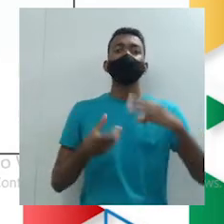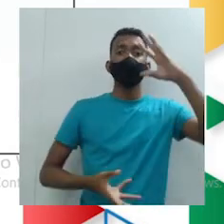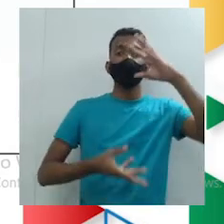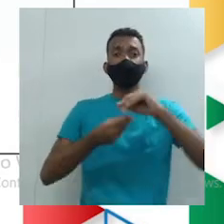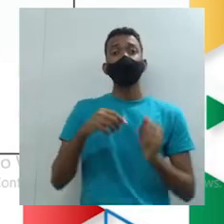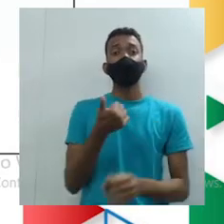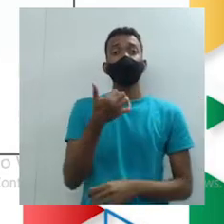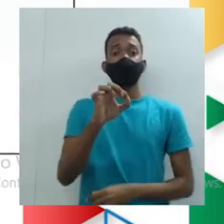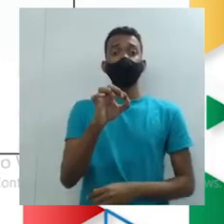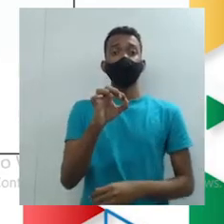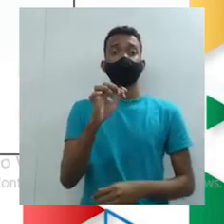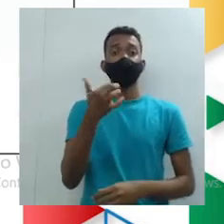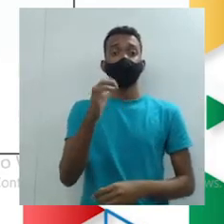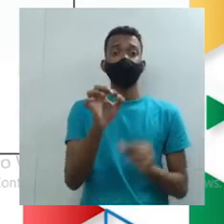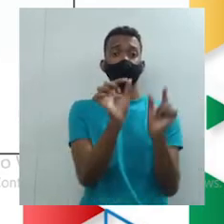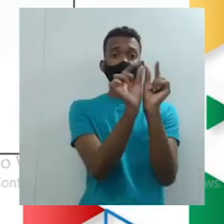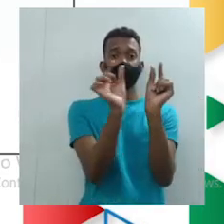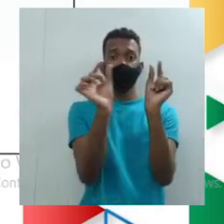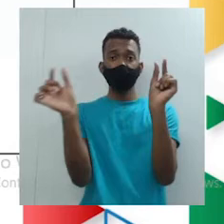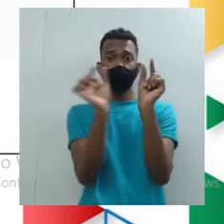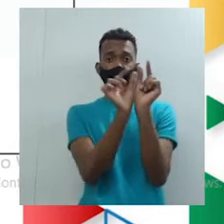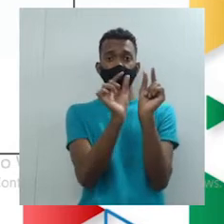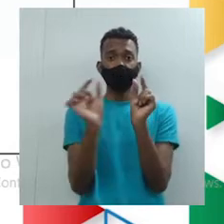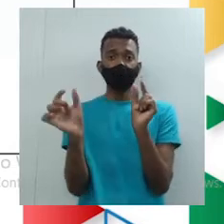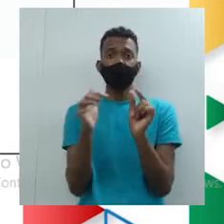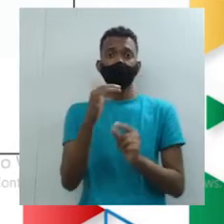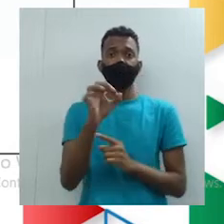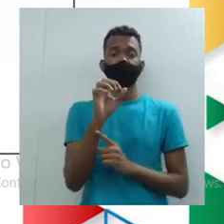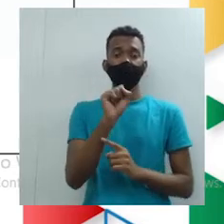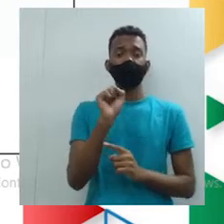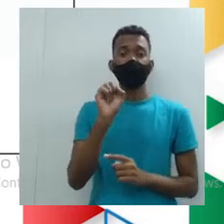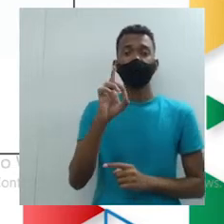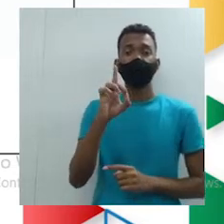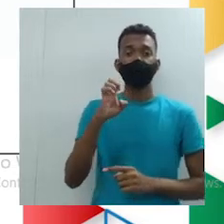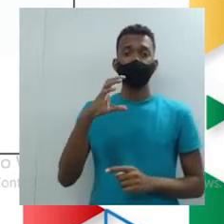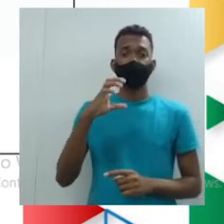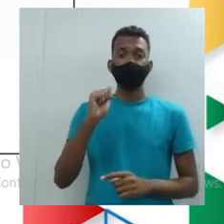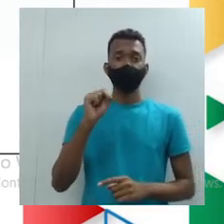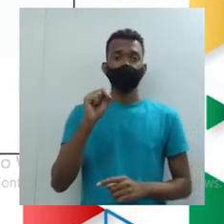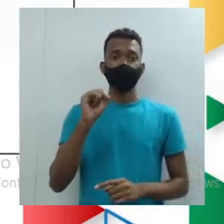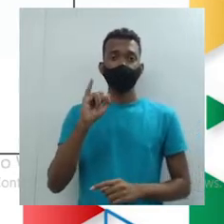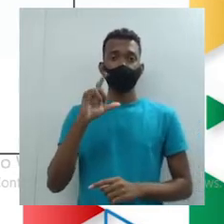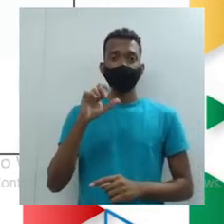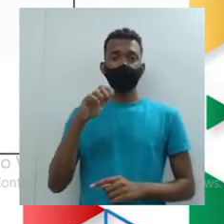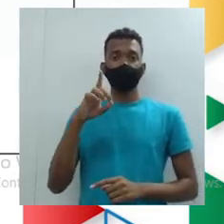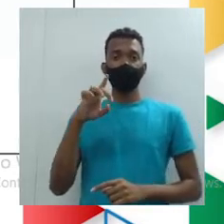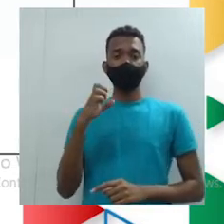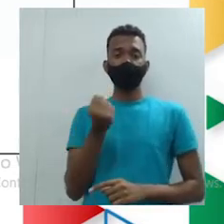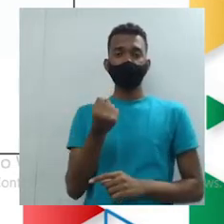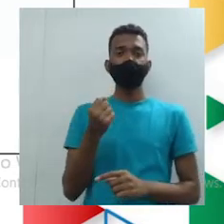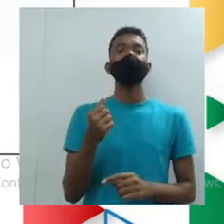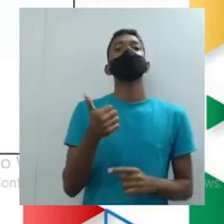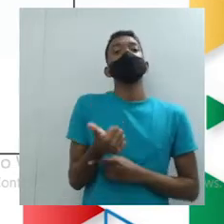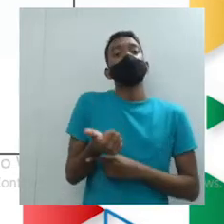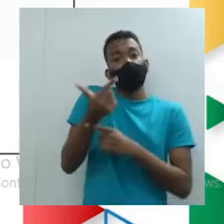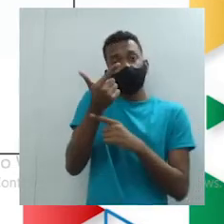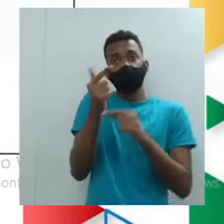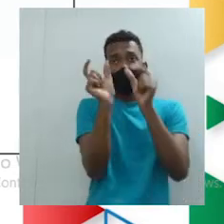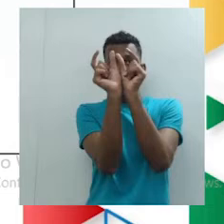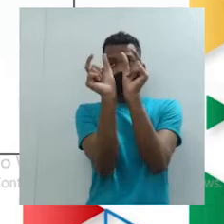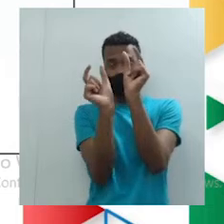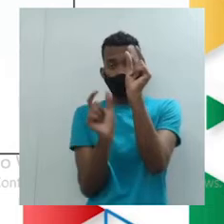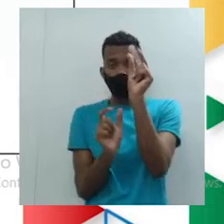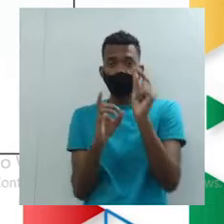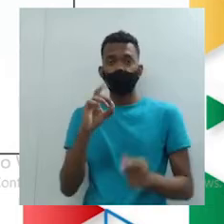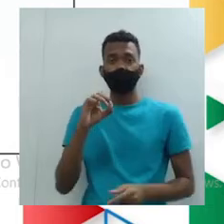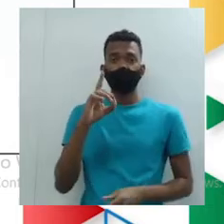ou 12 sílabas poéticas. 10 sílabas chamamos de decassílabos e 12 dodecassílabos ou